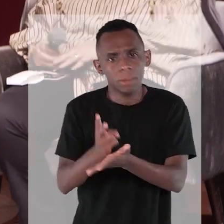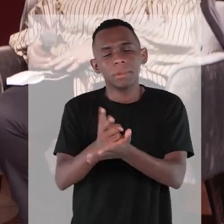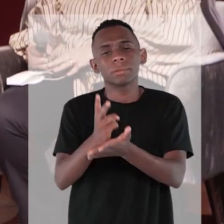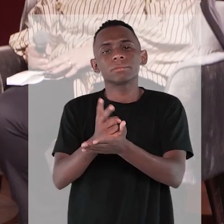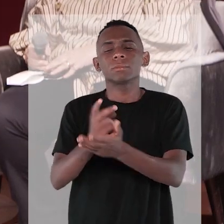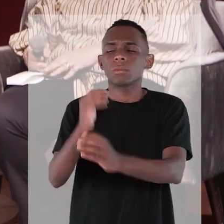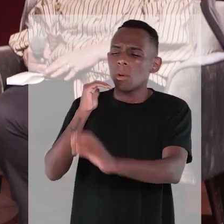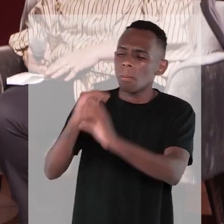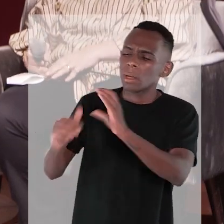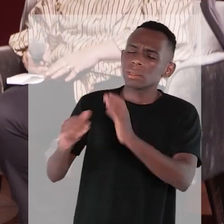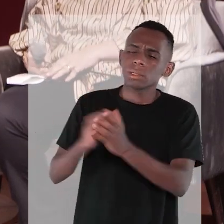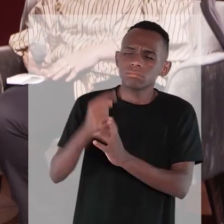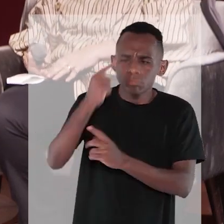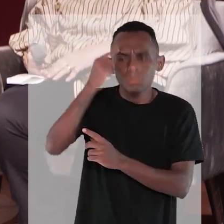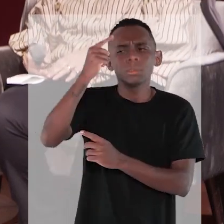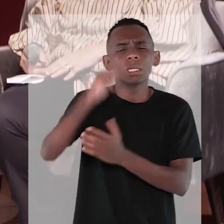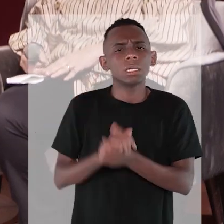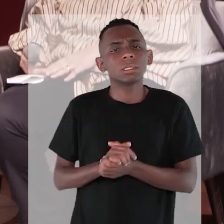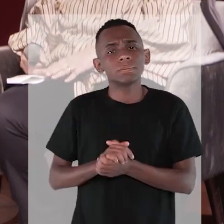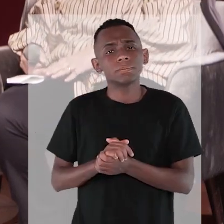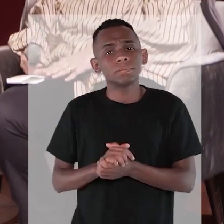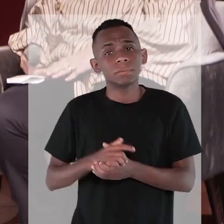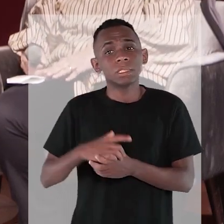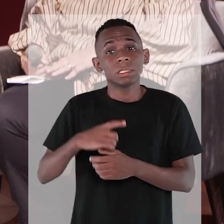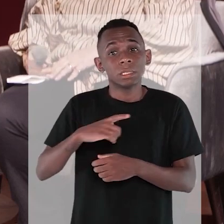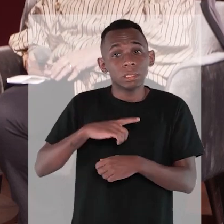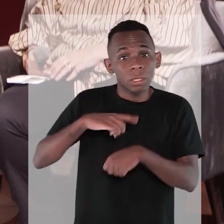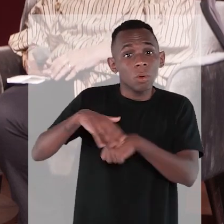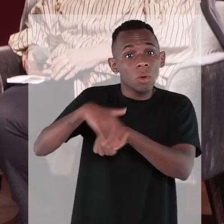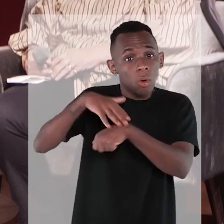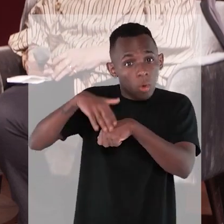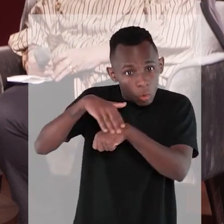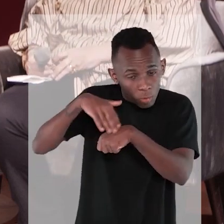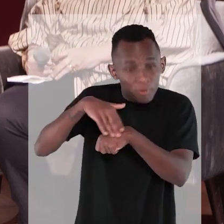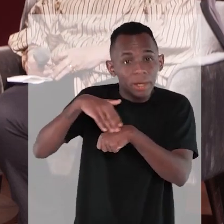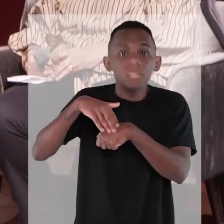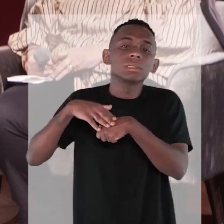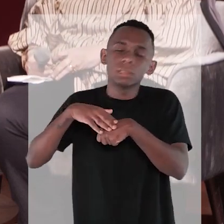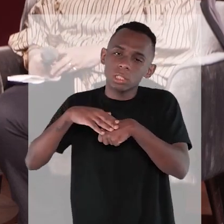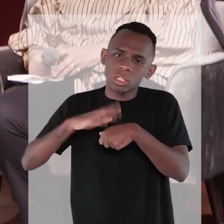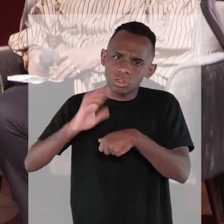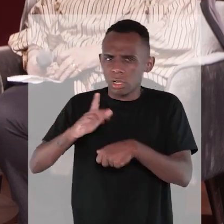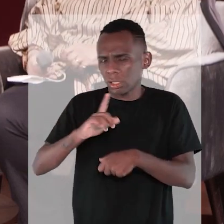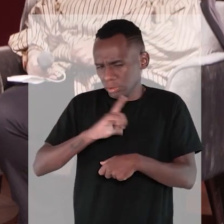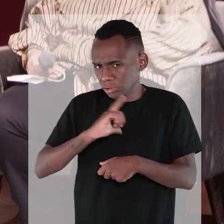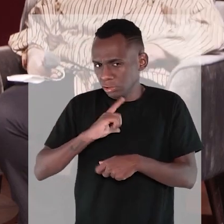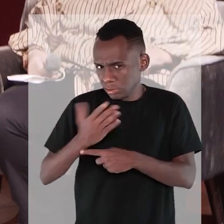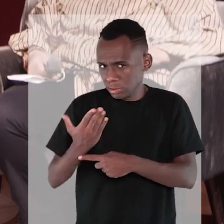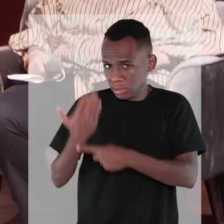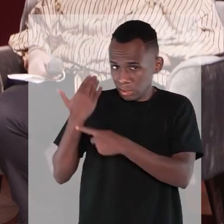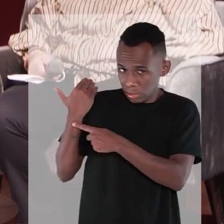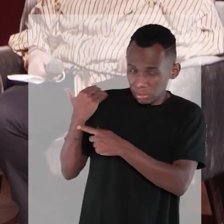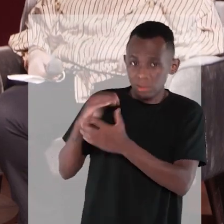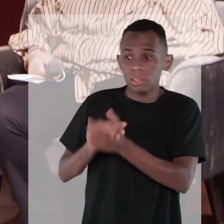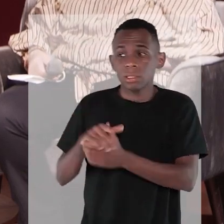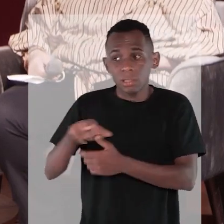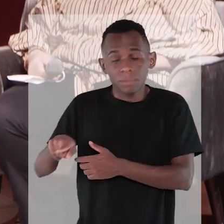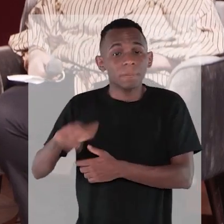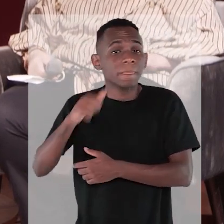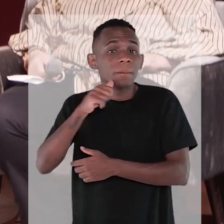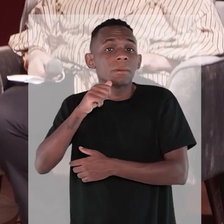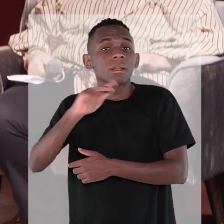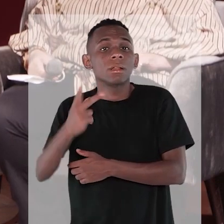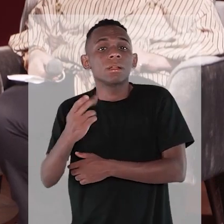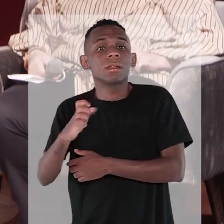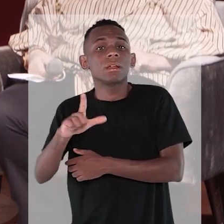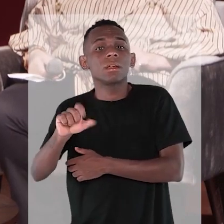mandei, ela falou, tem uma conversa aí que vinha junto já, que nós já tínhamos, né, essa conversa, e ela animou-se, como